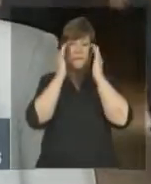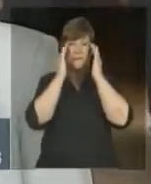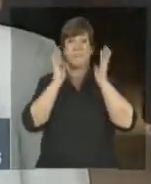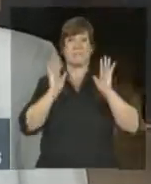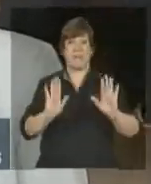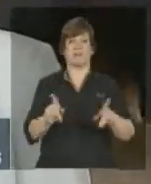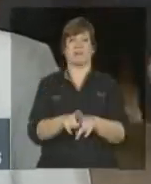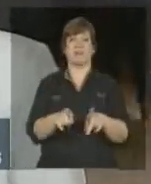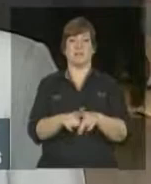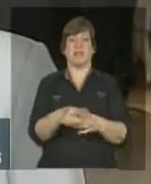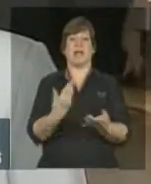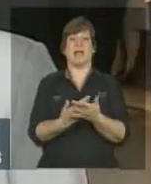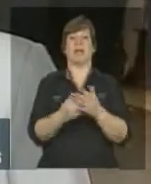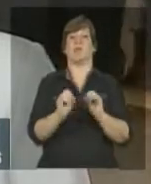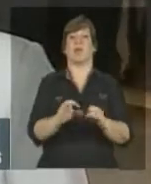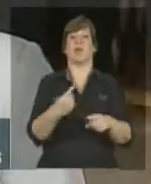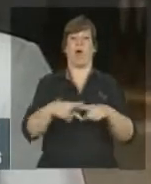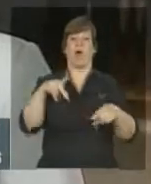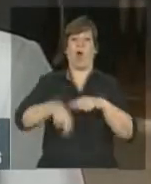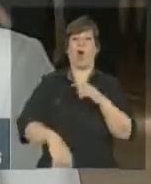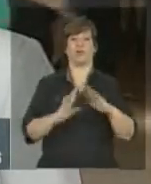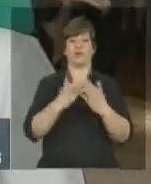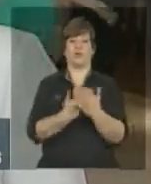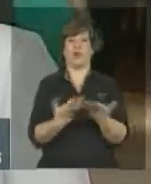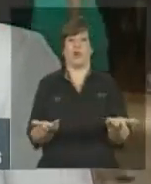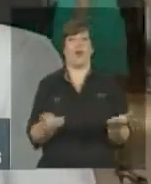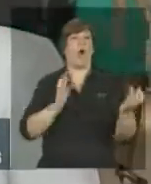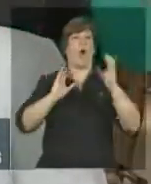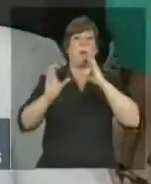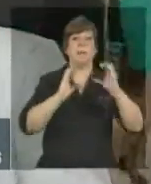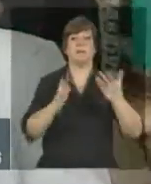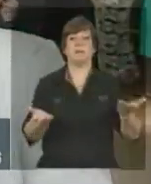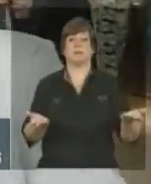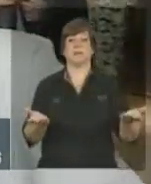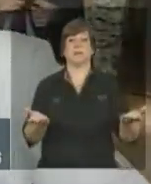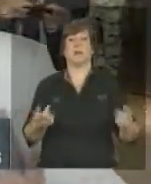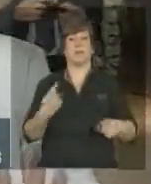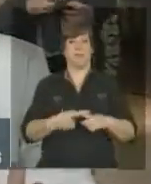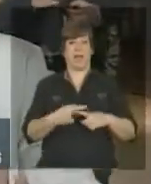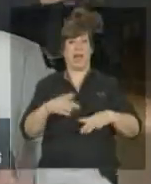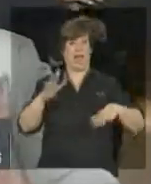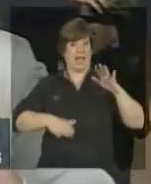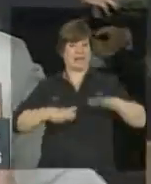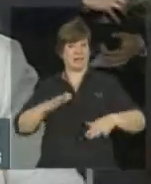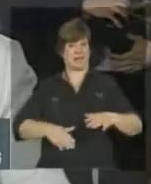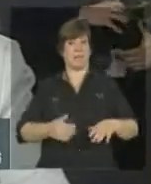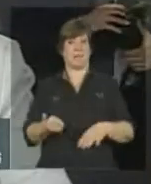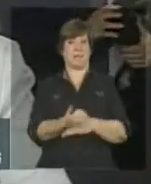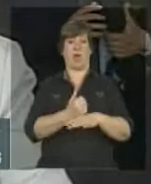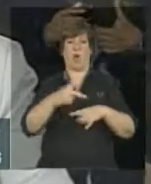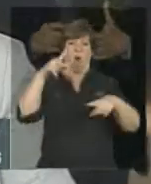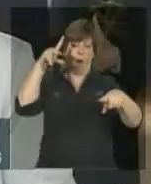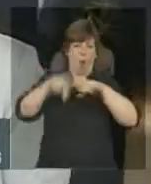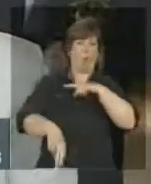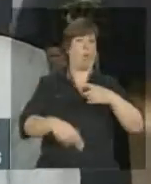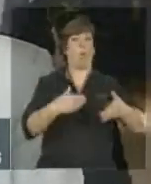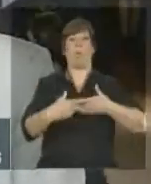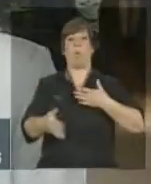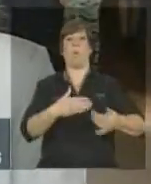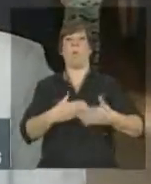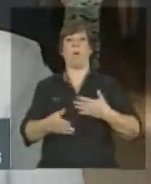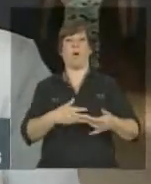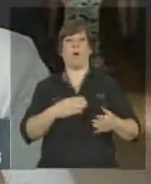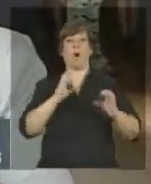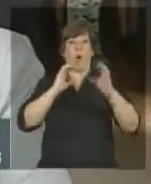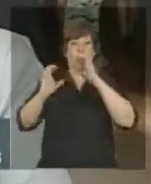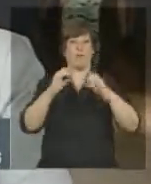também a questão educacional, a comunicação, já que muitas vezes é necessário cortar qualquer comunicação para evitar